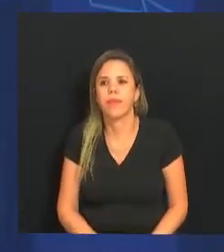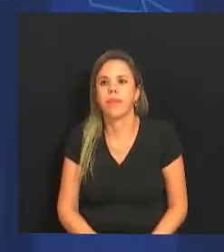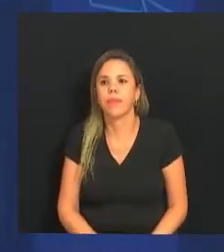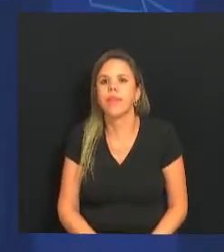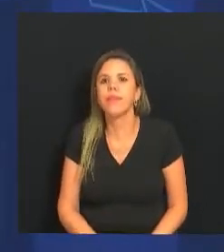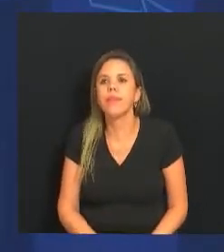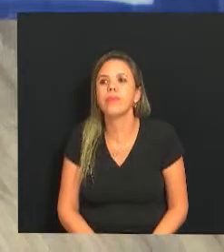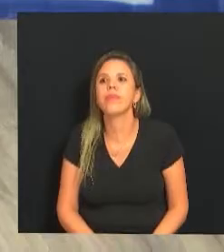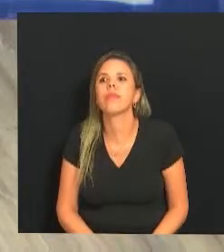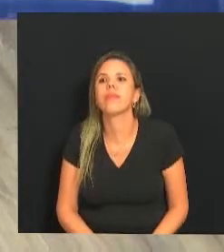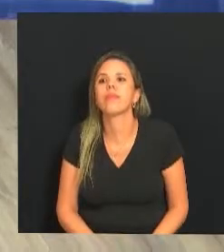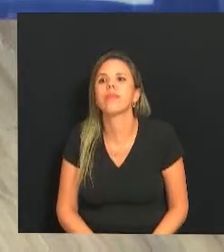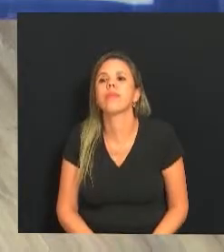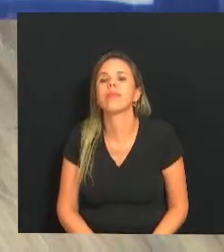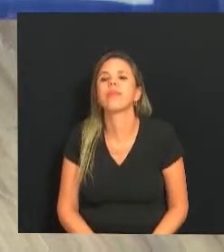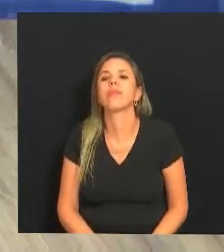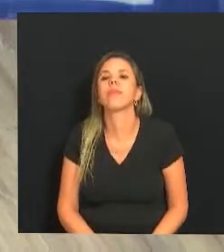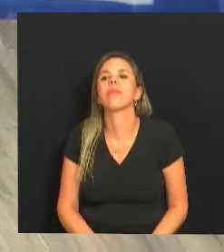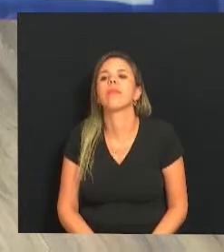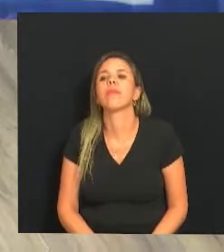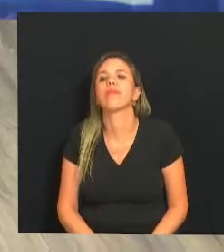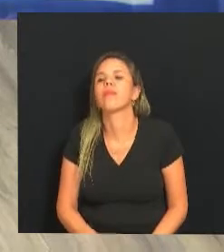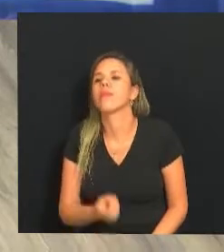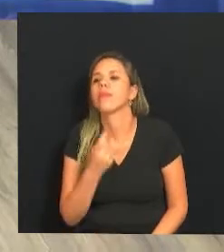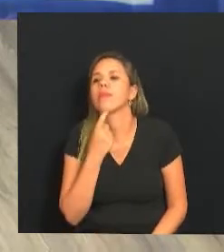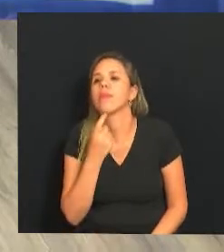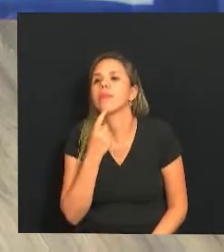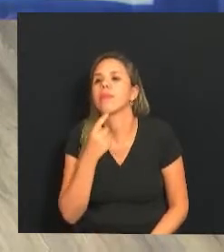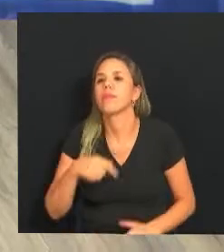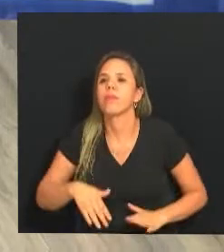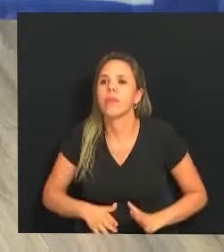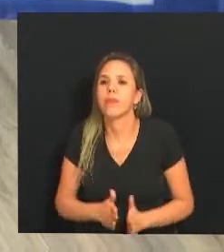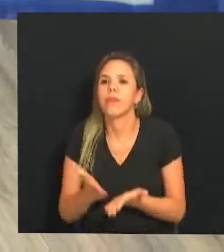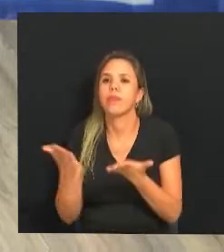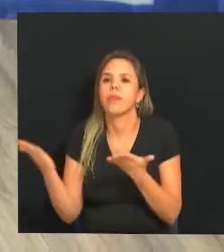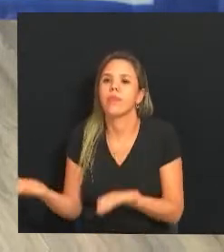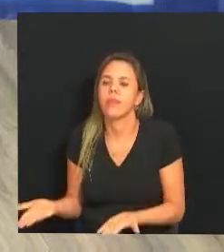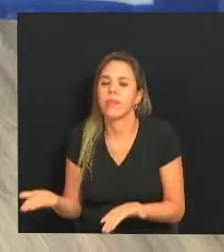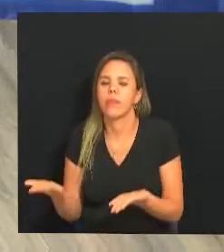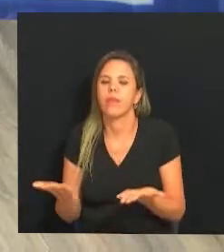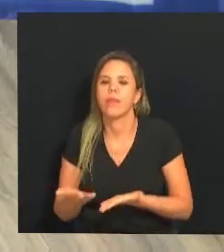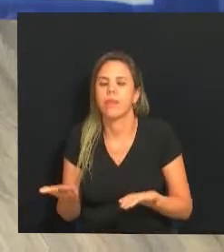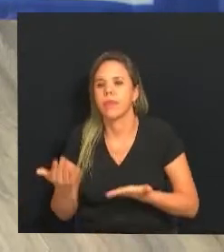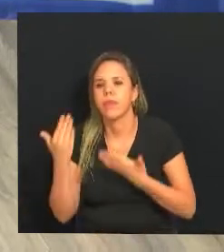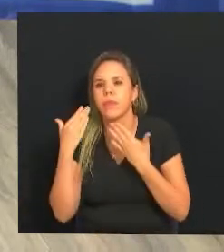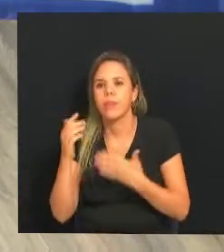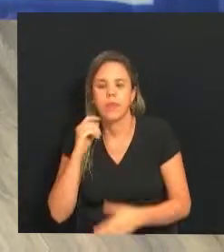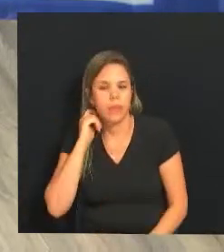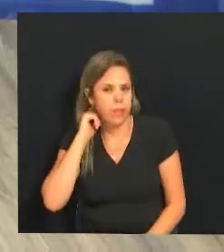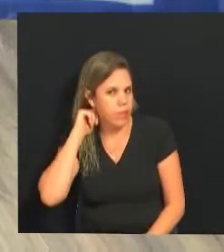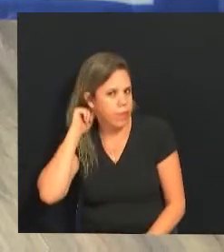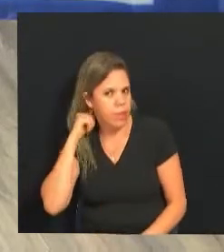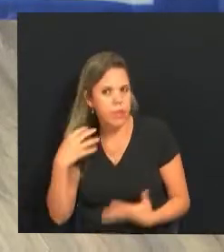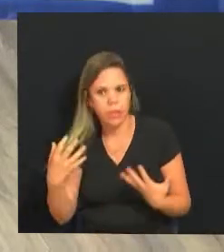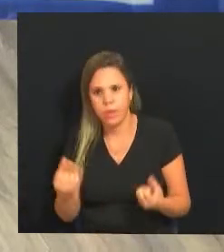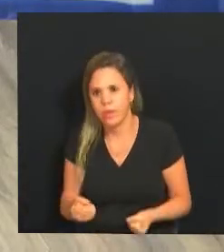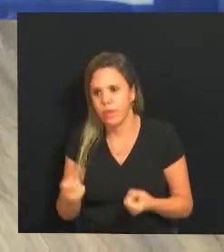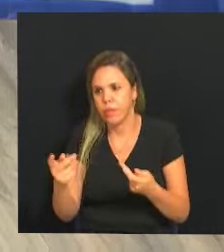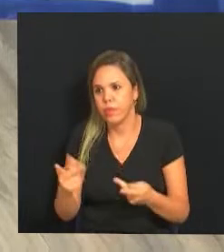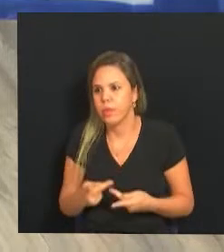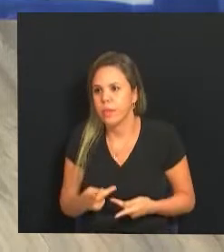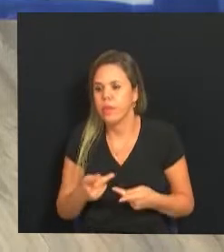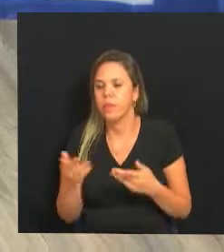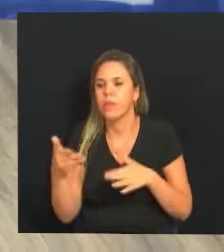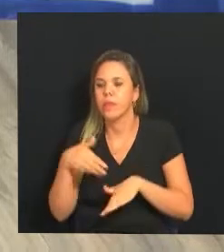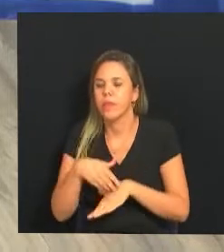Gonçalves Moreno. Renata, campineira de nascença, né, está aqui com a gente hoje. Muito obrigada por topar nosso convite e por